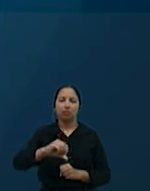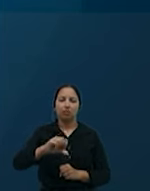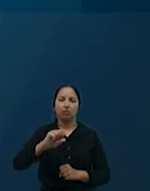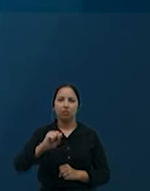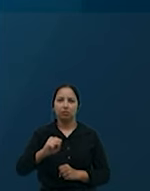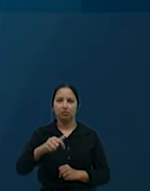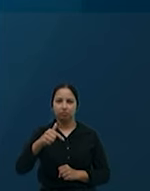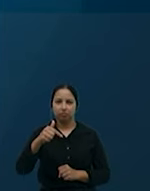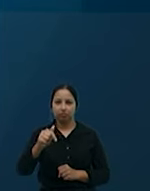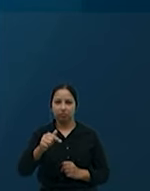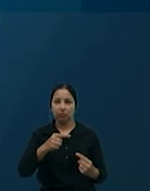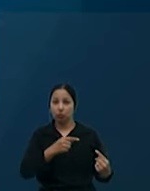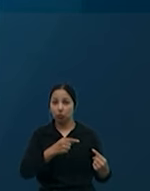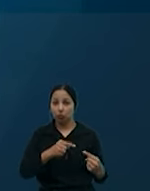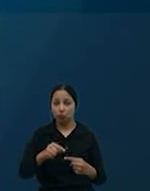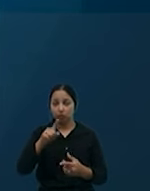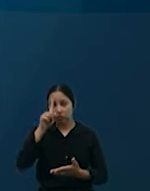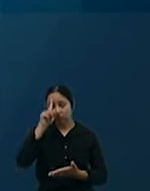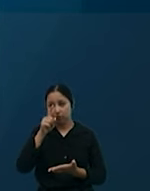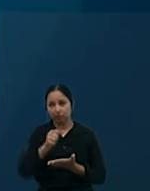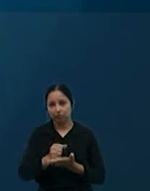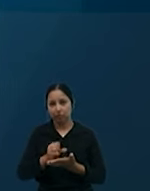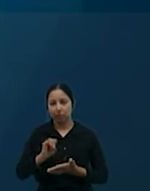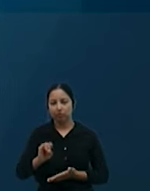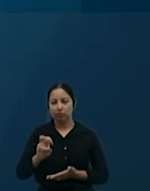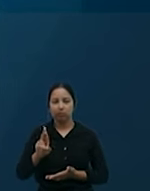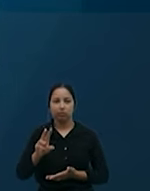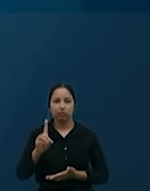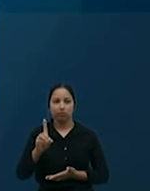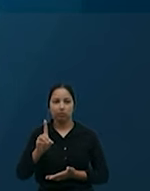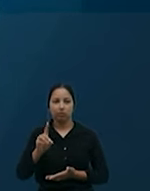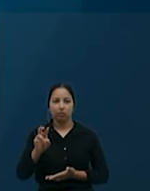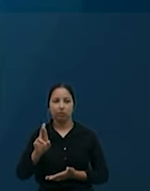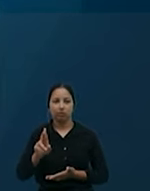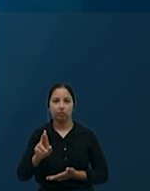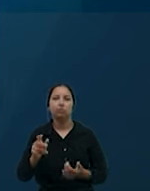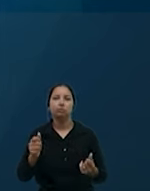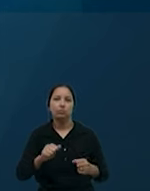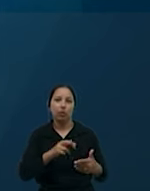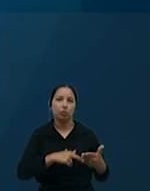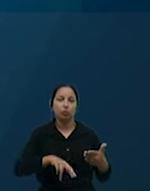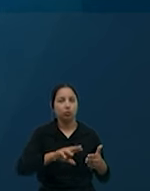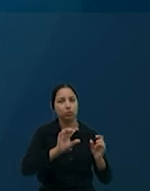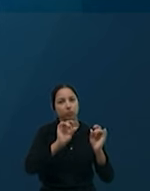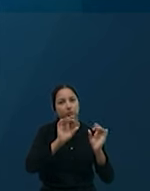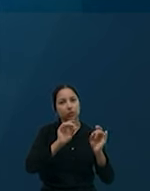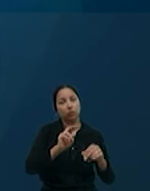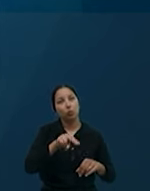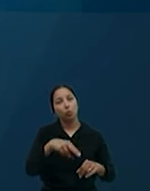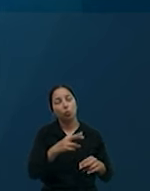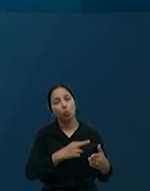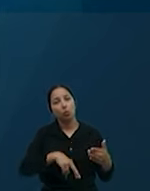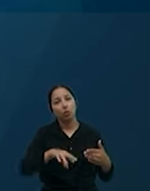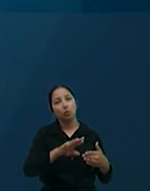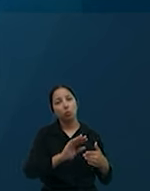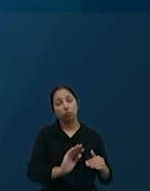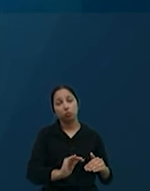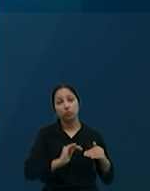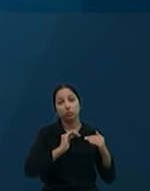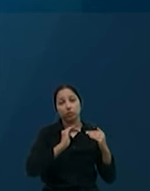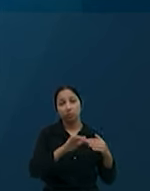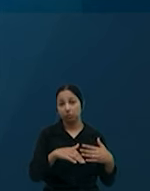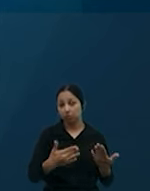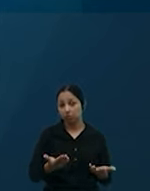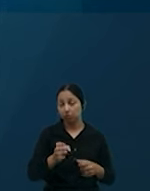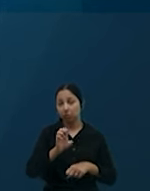contra a decisão proferida em IRDR, caberá o especial e ou extraordinário. E o Estado,